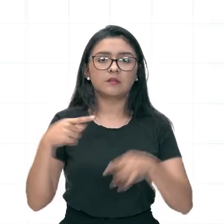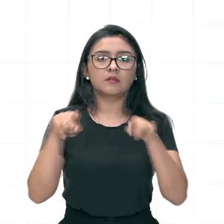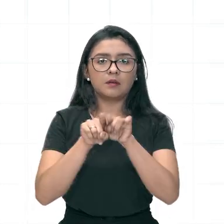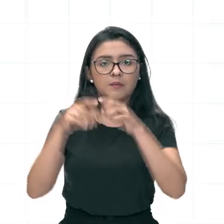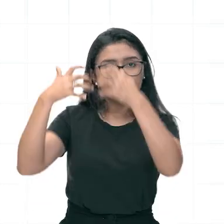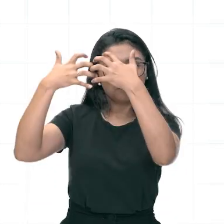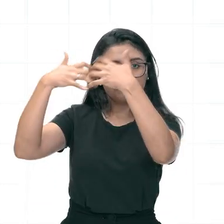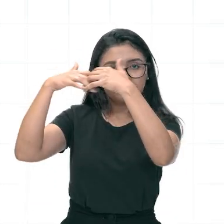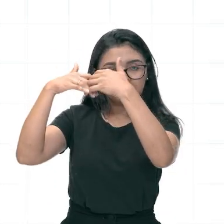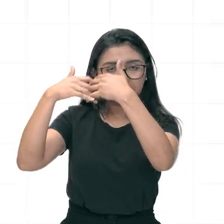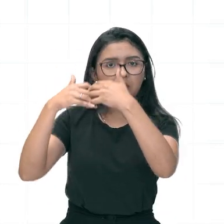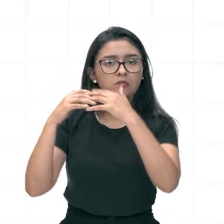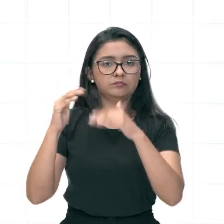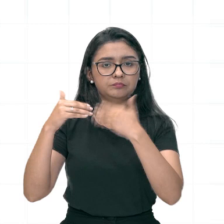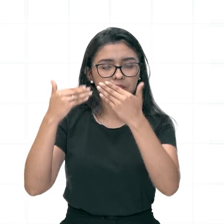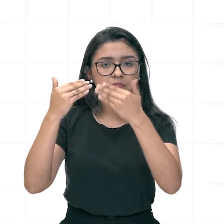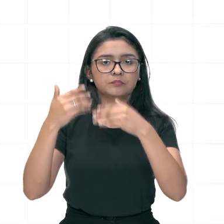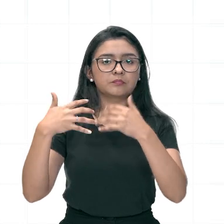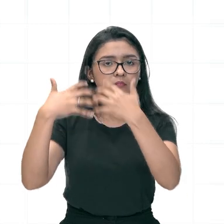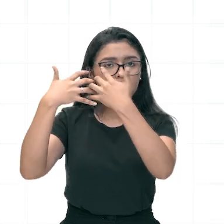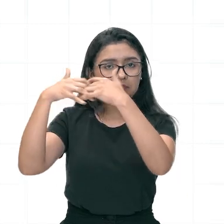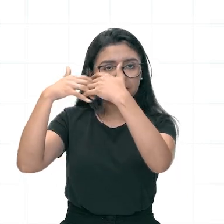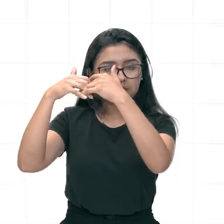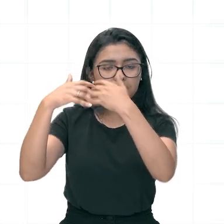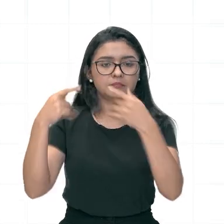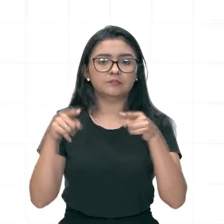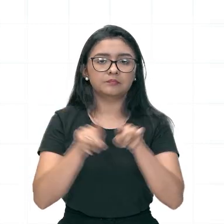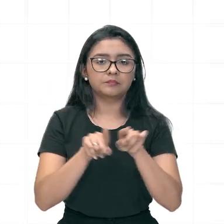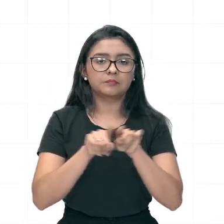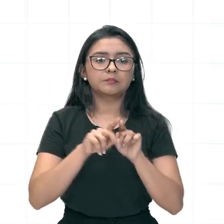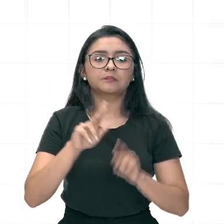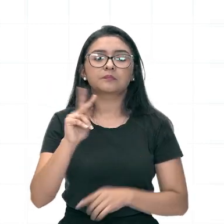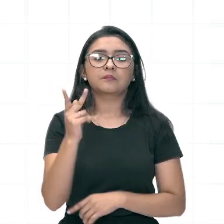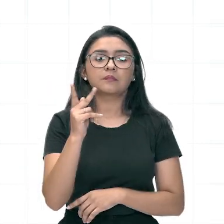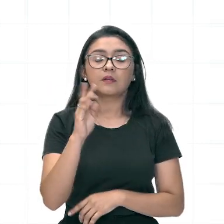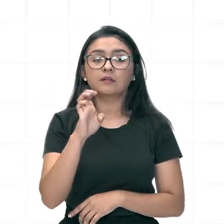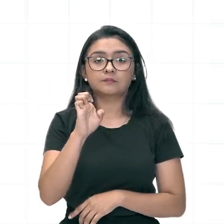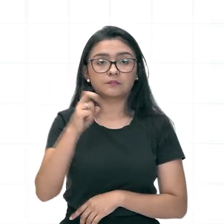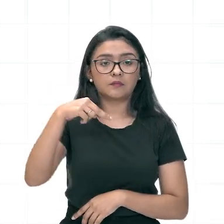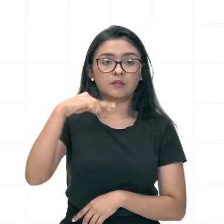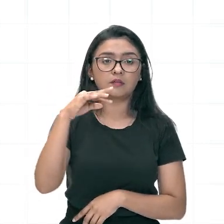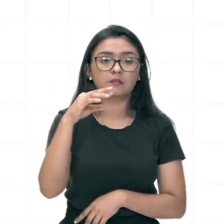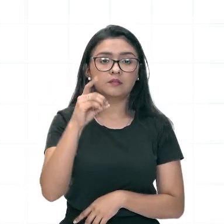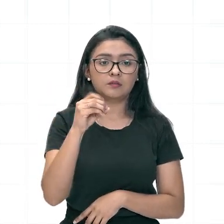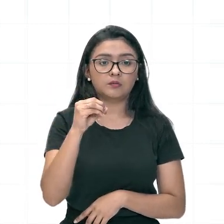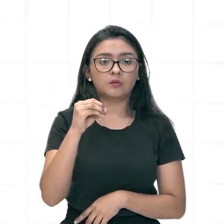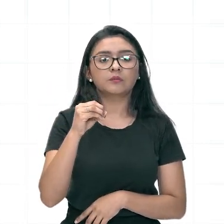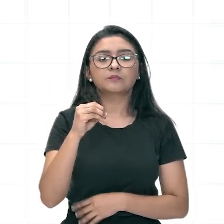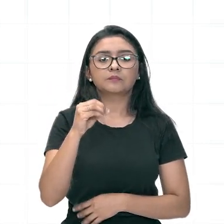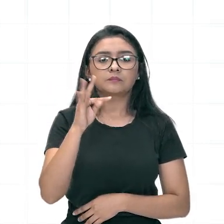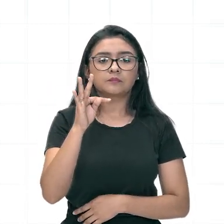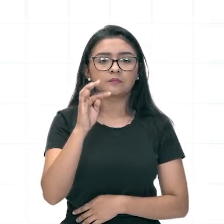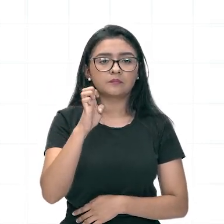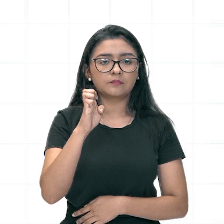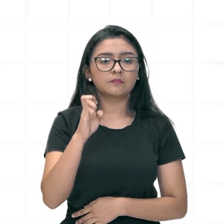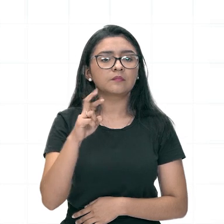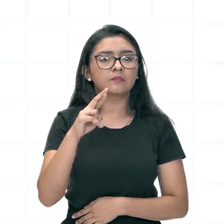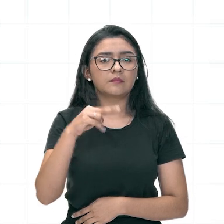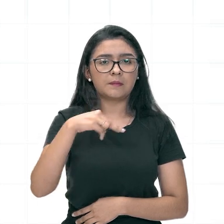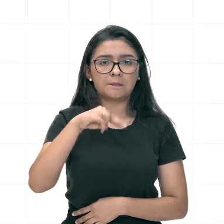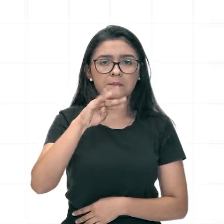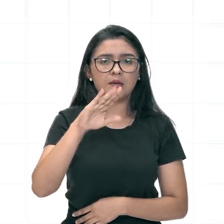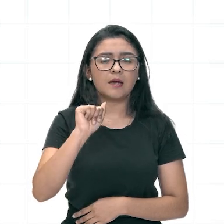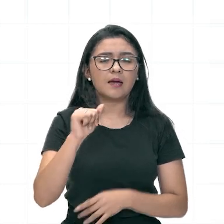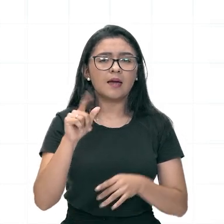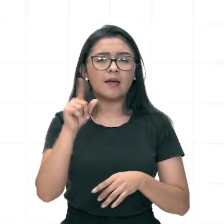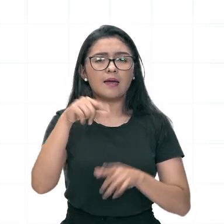com o encéfalo bem desenvolvido. E também endotermia. Lembra o que é endotermia? Que é justamente a capacidade que